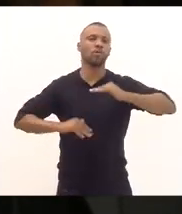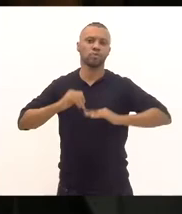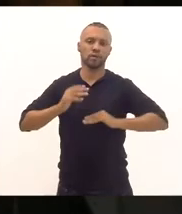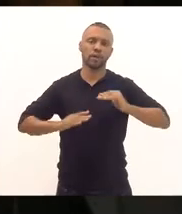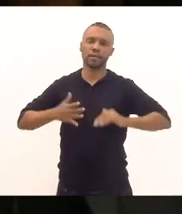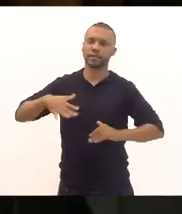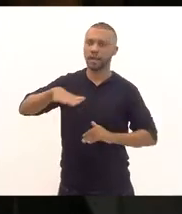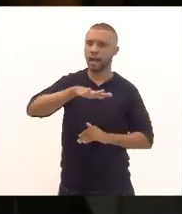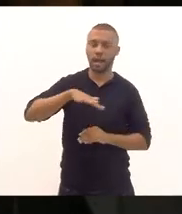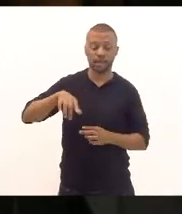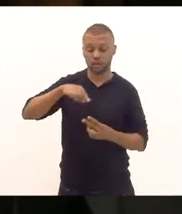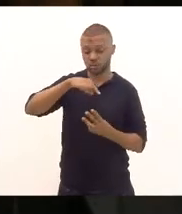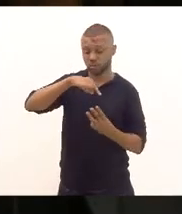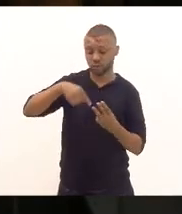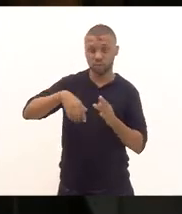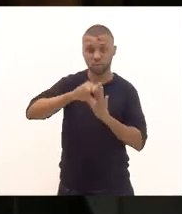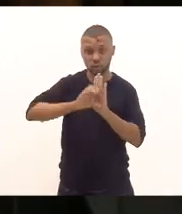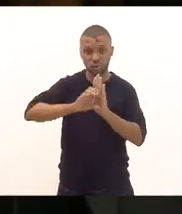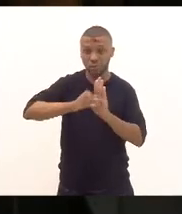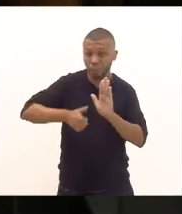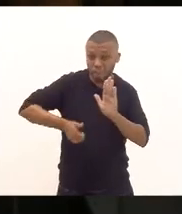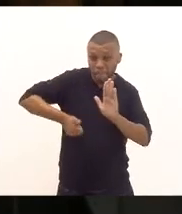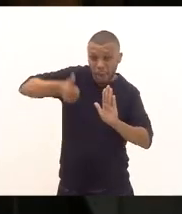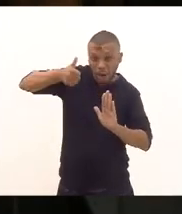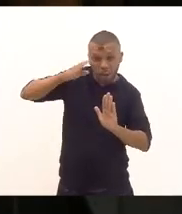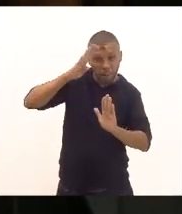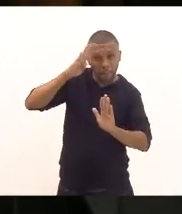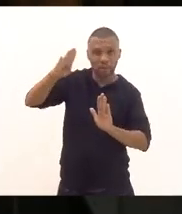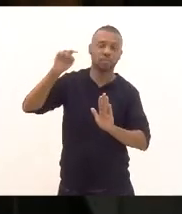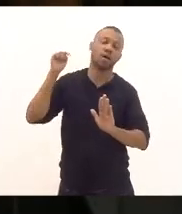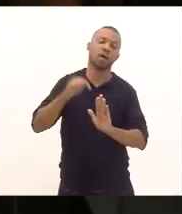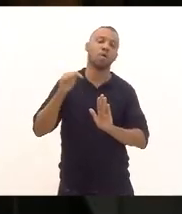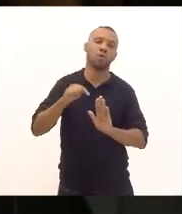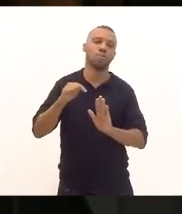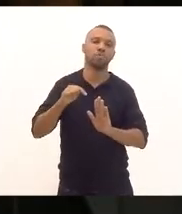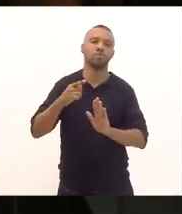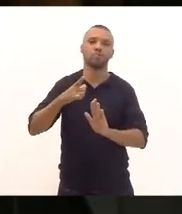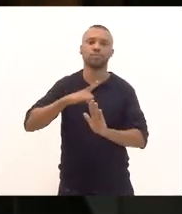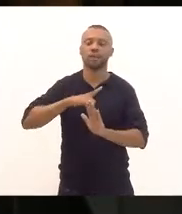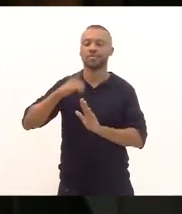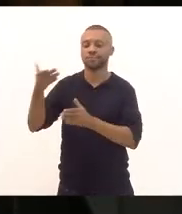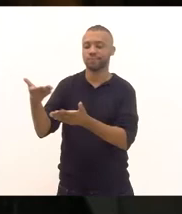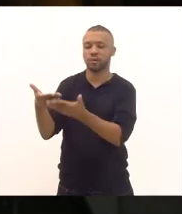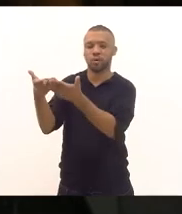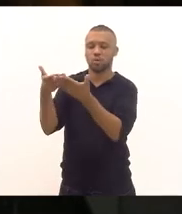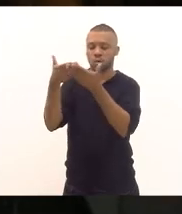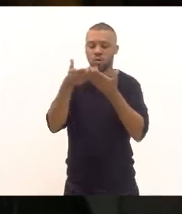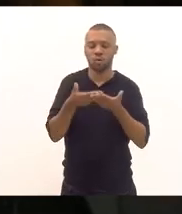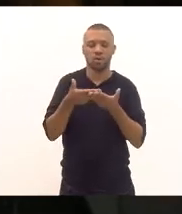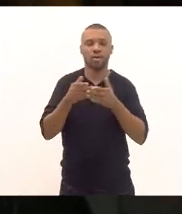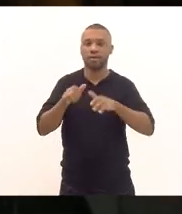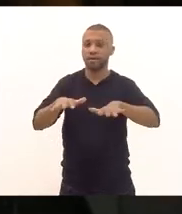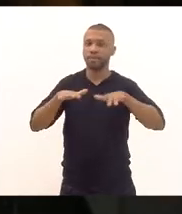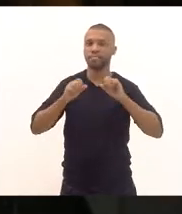melhores três currículos a deputada viriam para o Parlamento